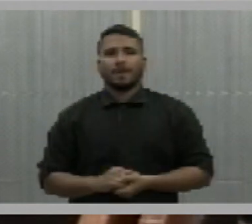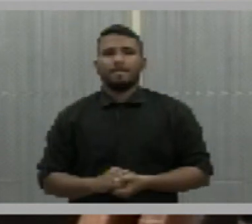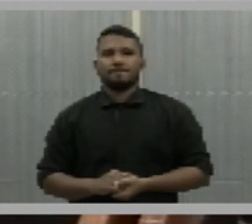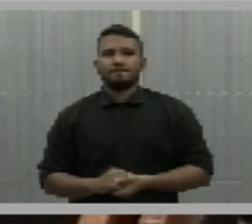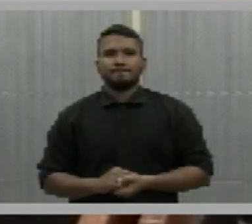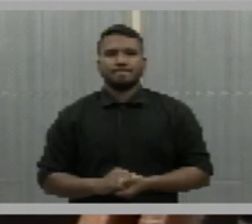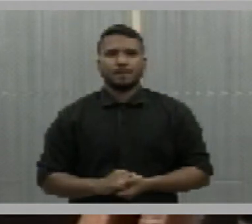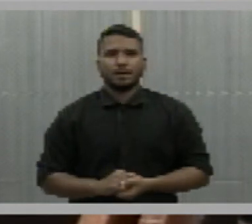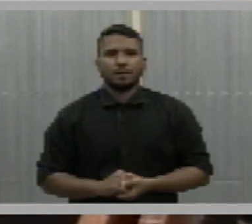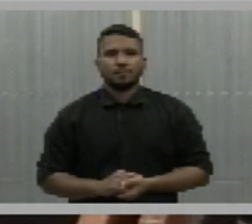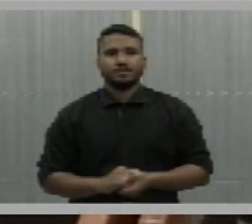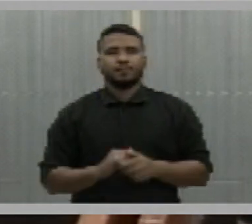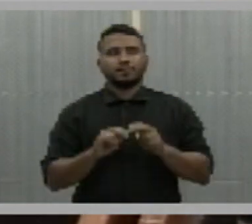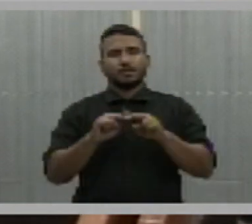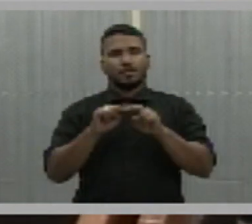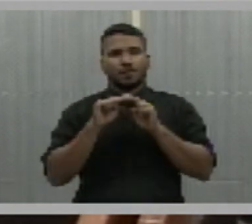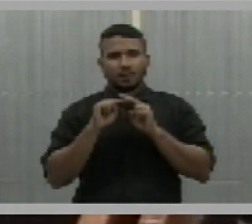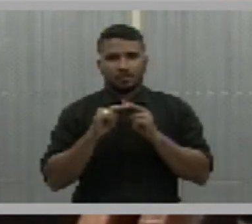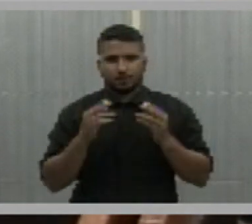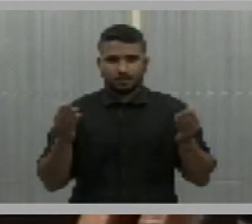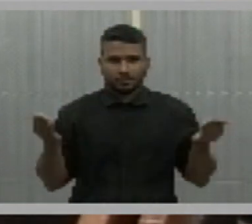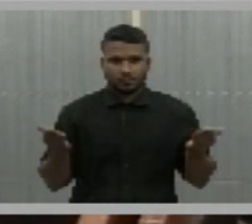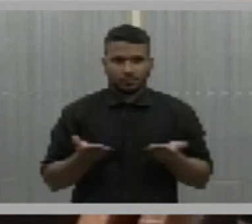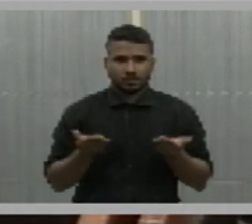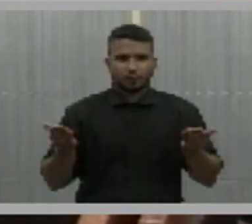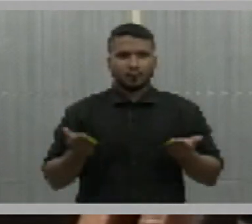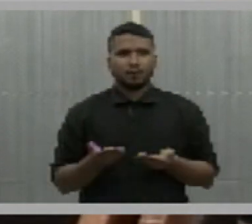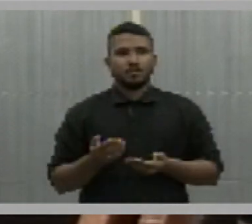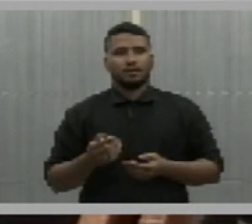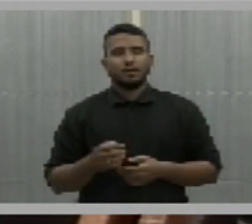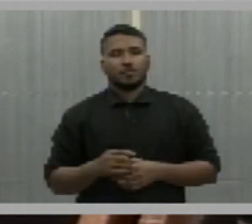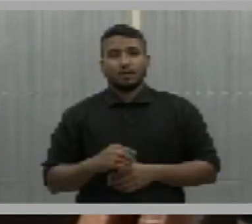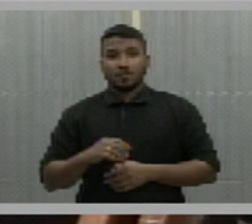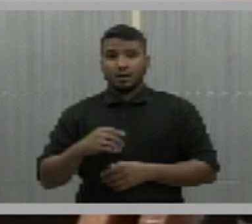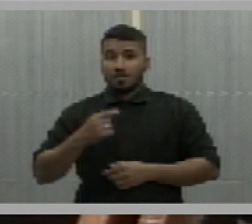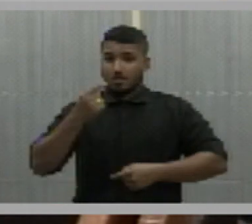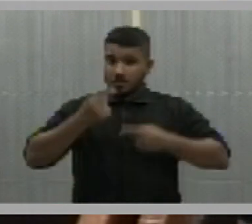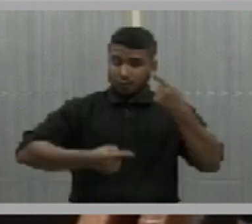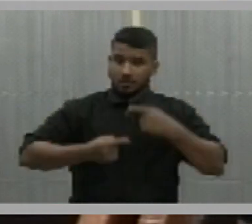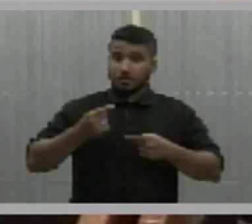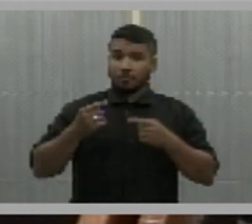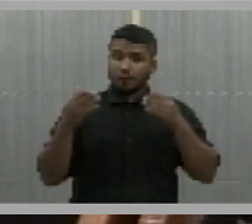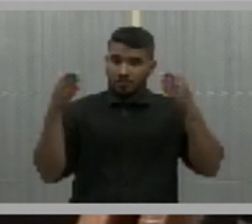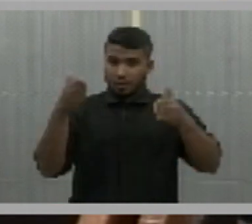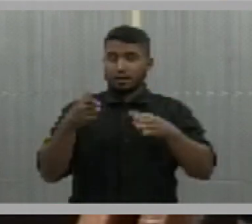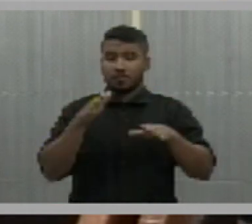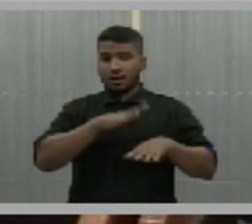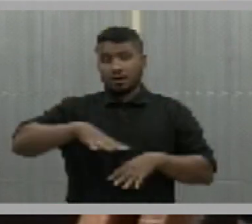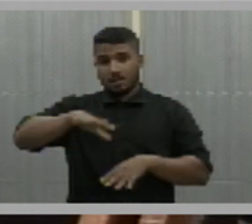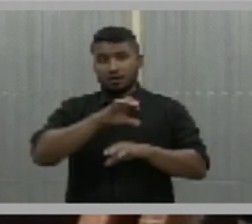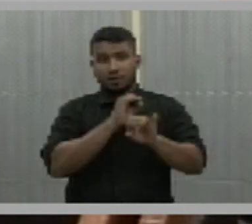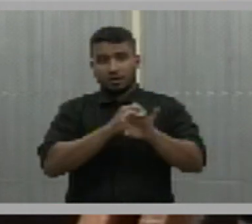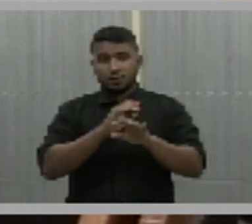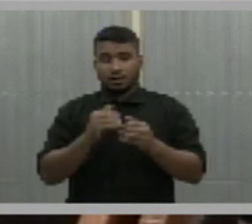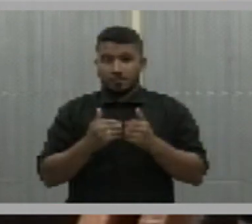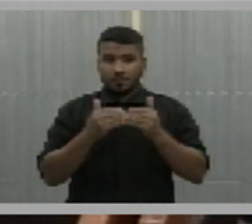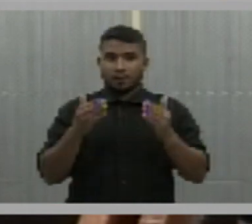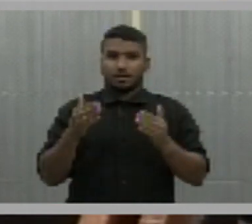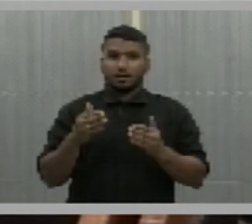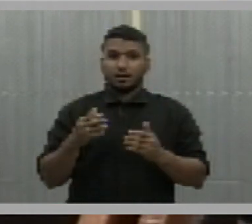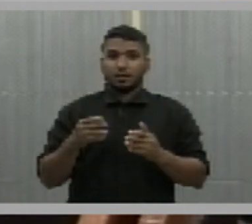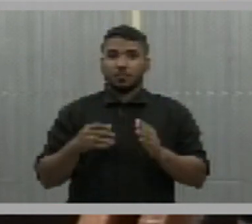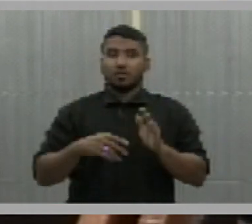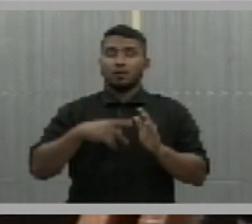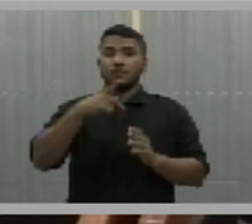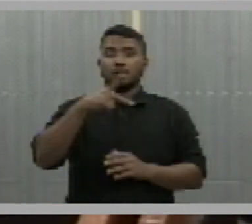e social. Portanto, hoje, mais um dia histórico para as políticas públicas voltadas para a educação, que foi a abertura do